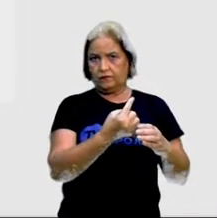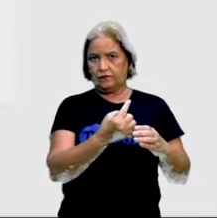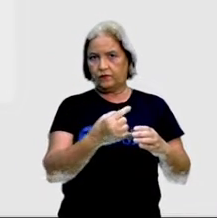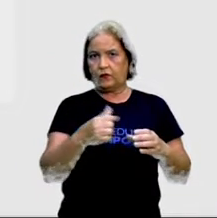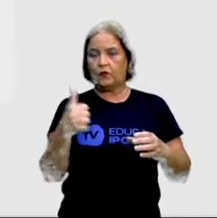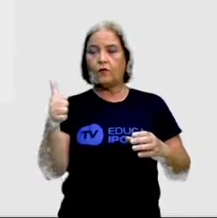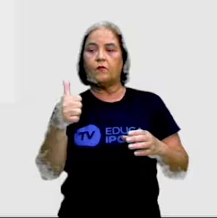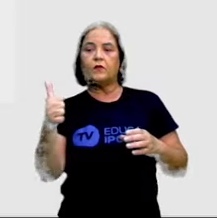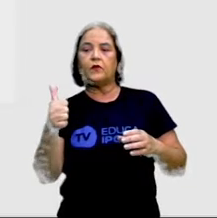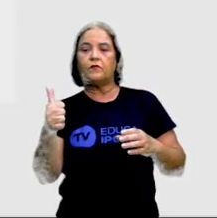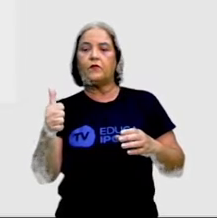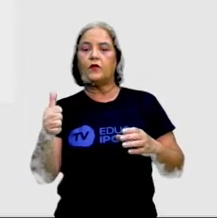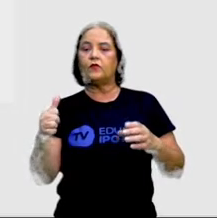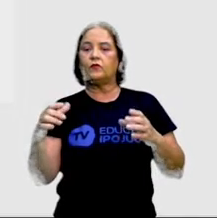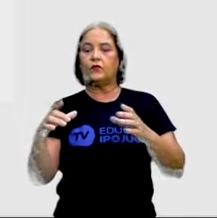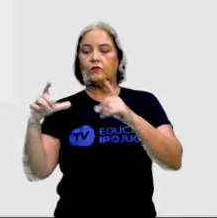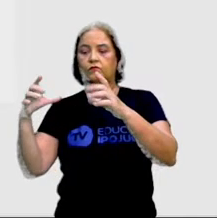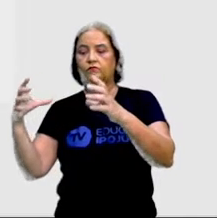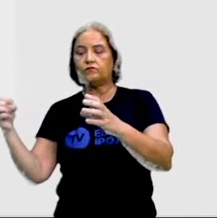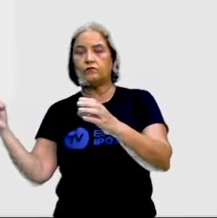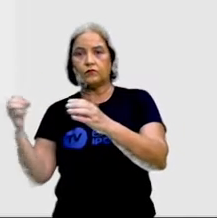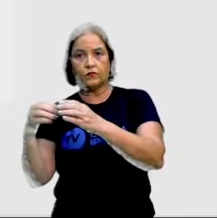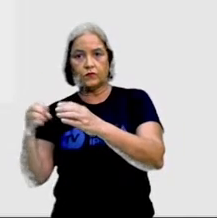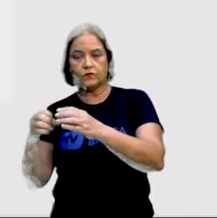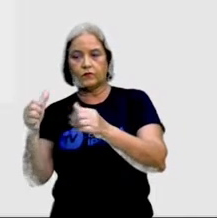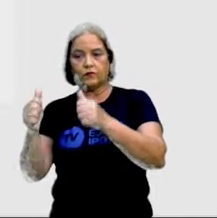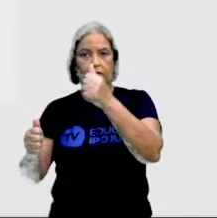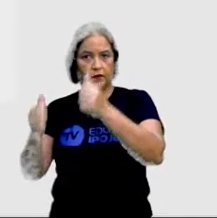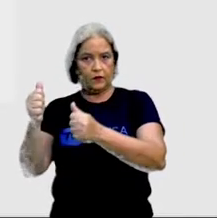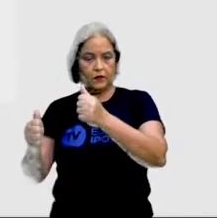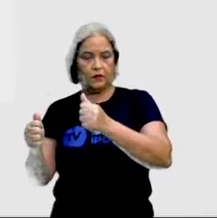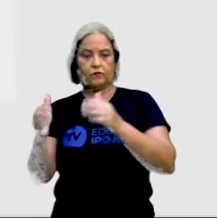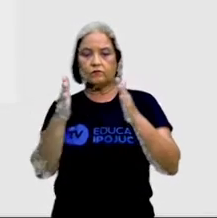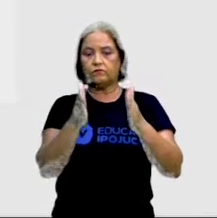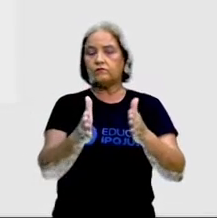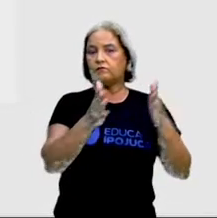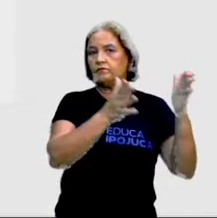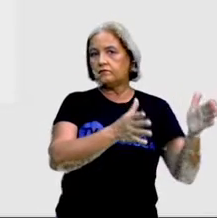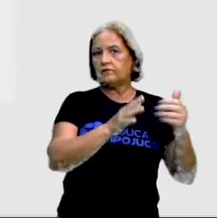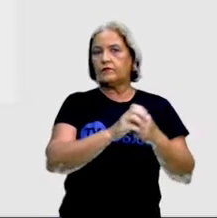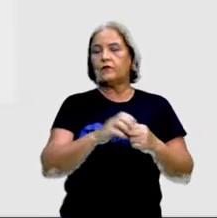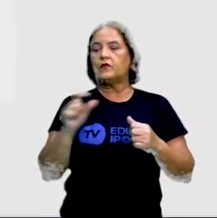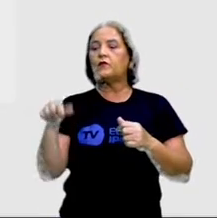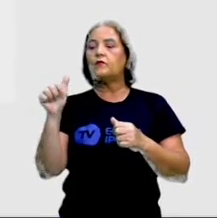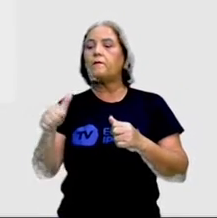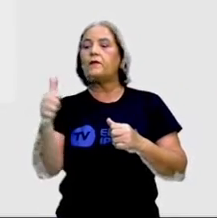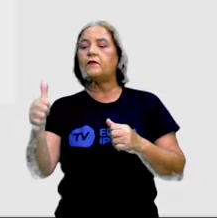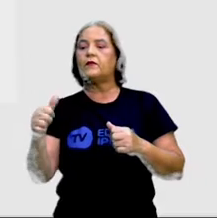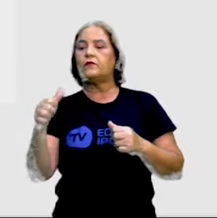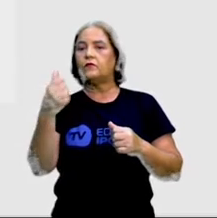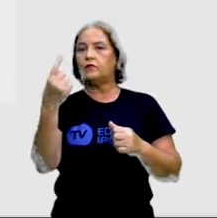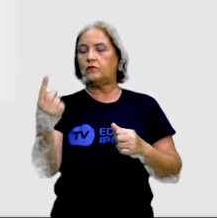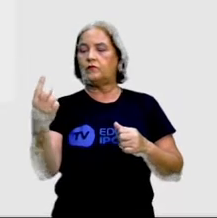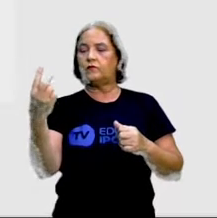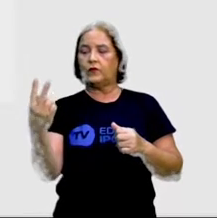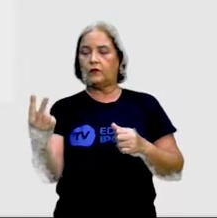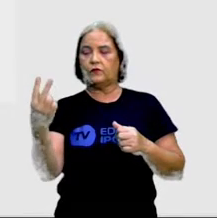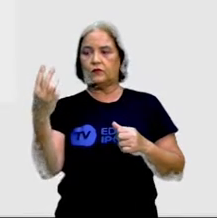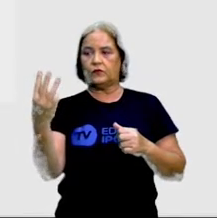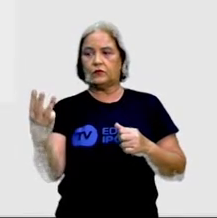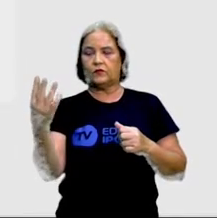coleção aqui de carros Eduardo e Gabriel quantos carros tem Diego vamos contar 1 2